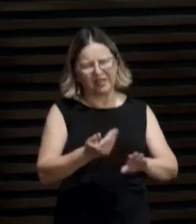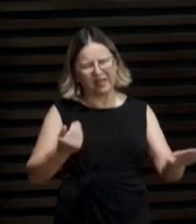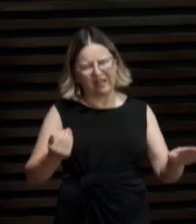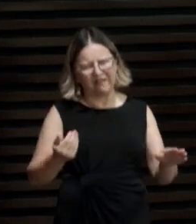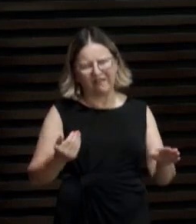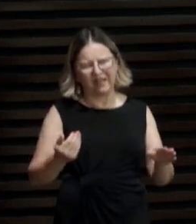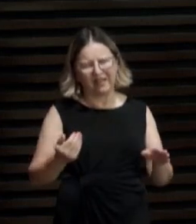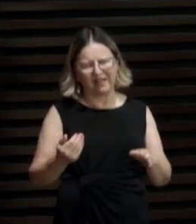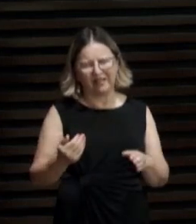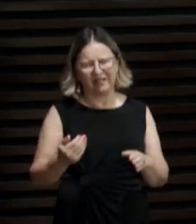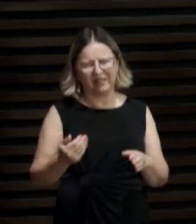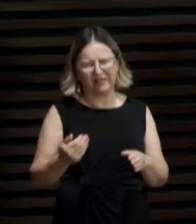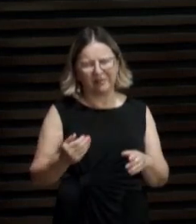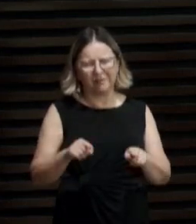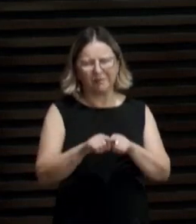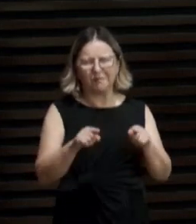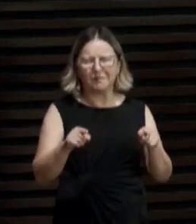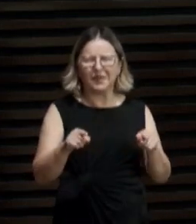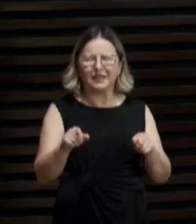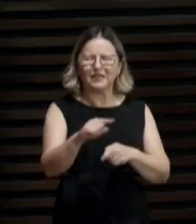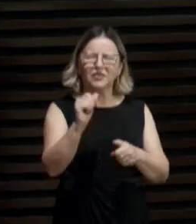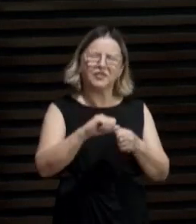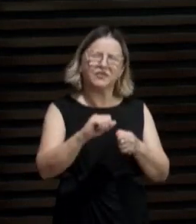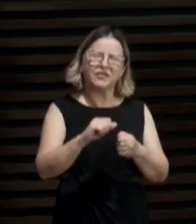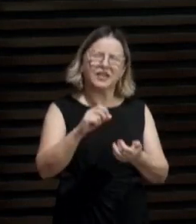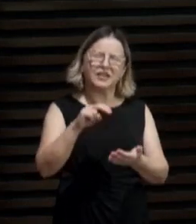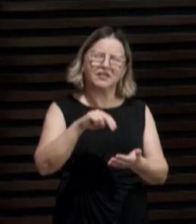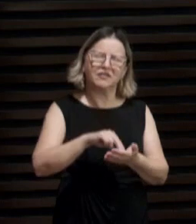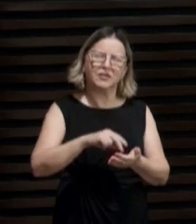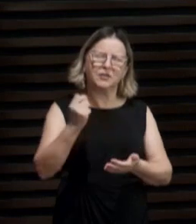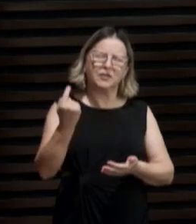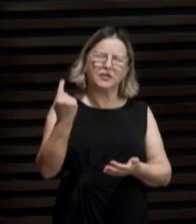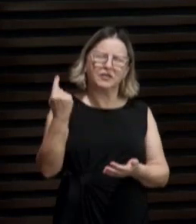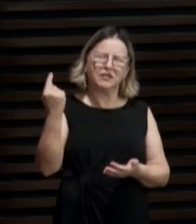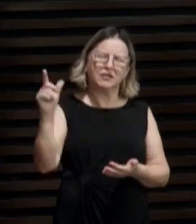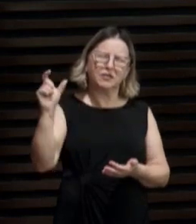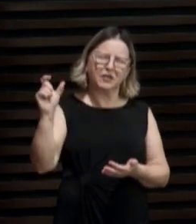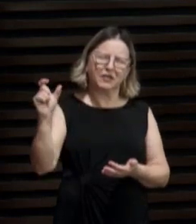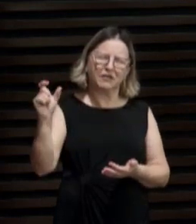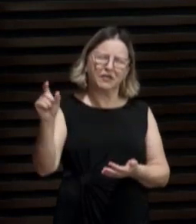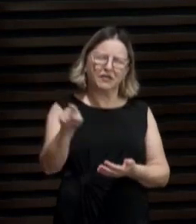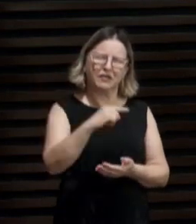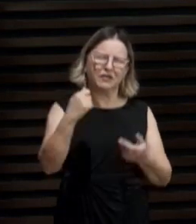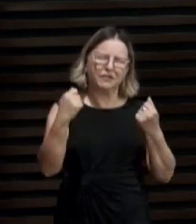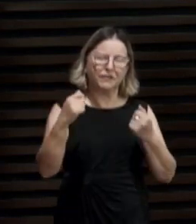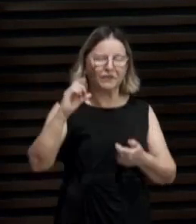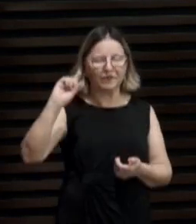tua palavra. Nós carecemos de ti, Senhor. É só o Senhor quem